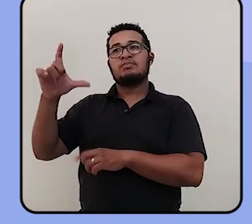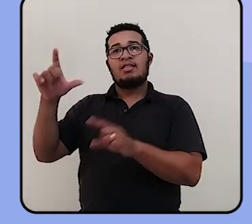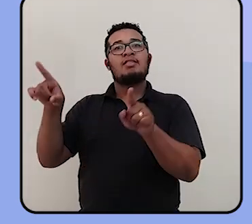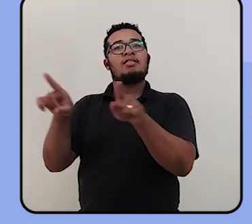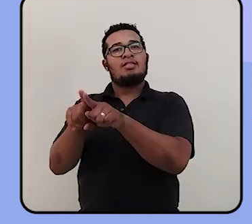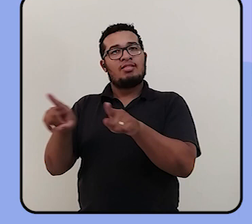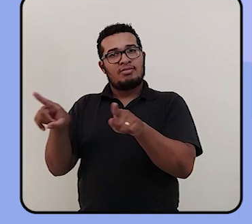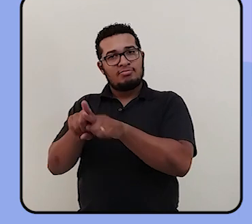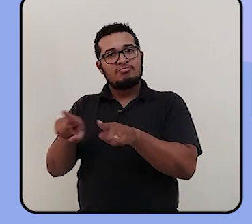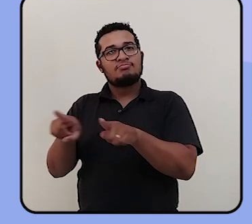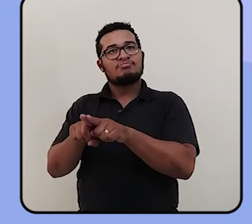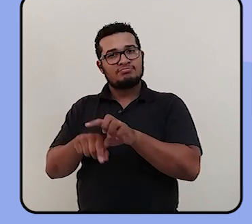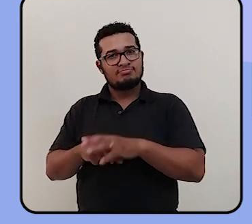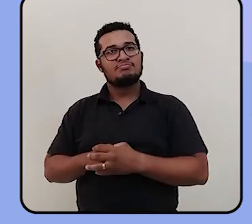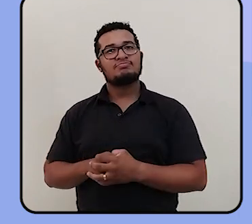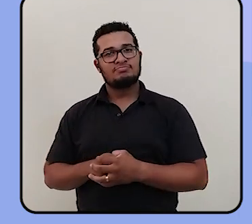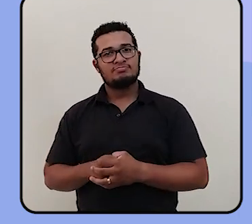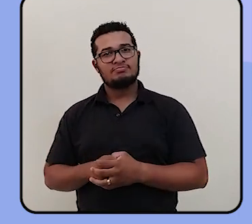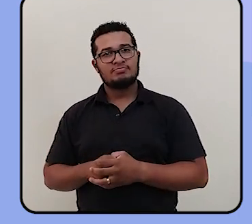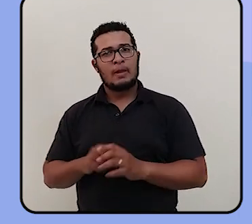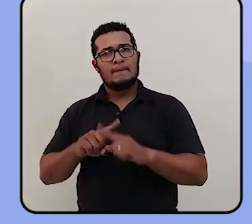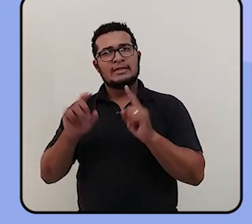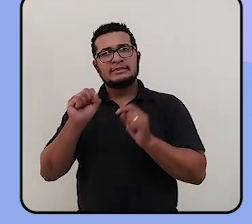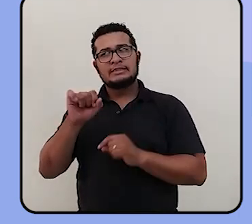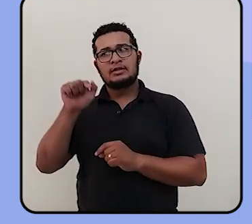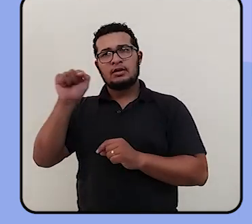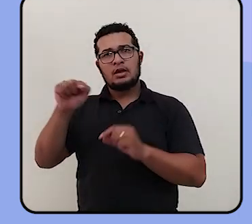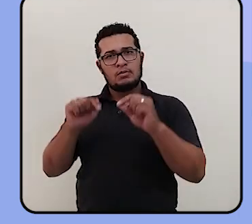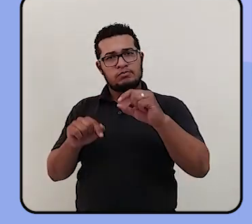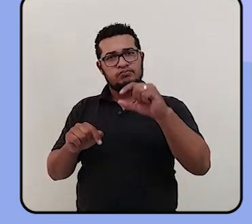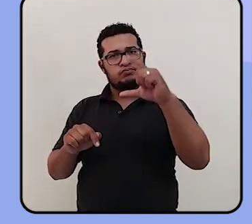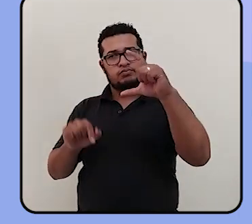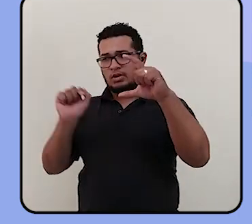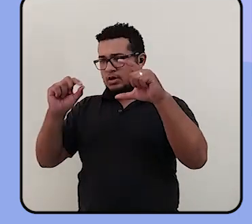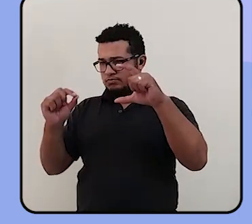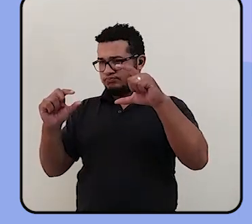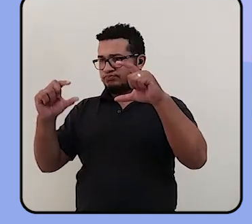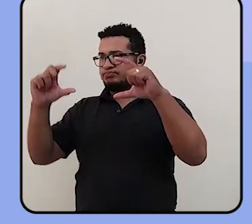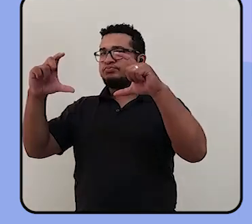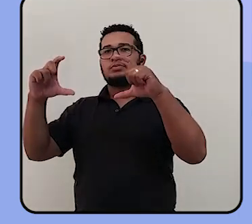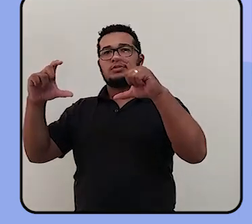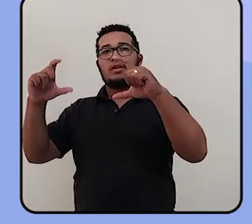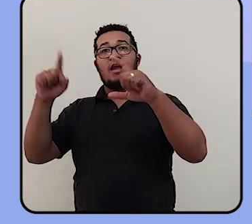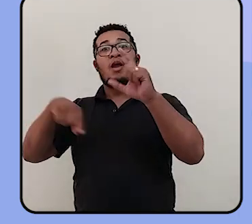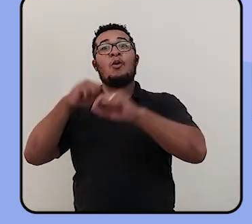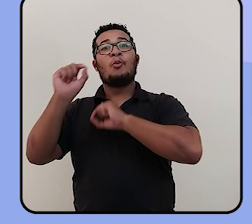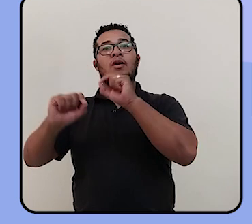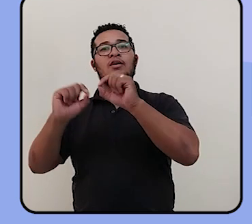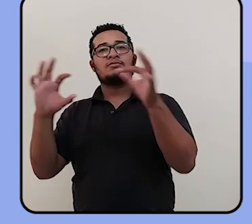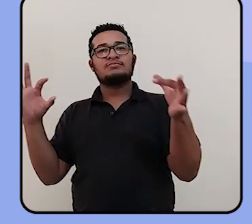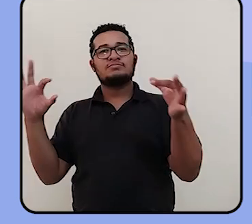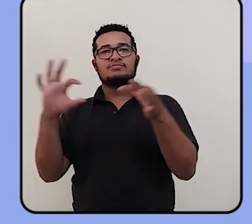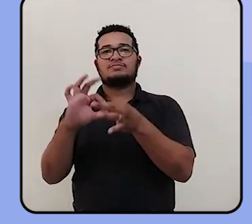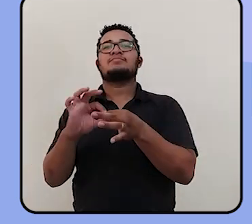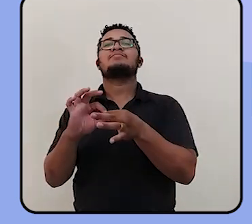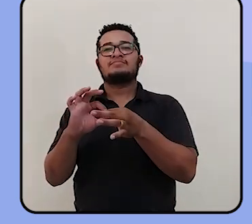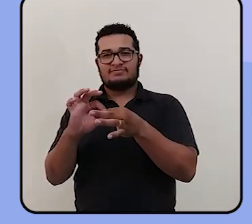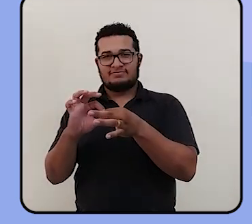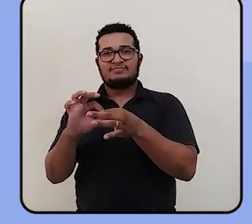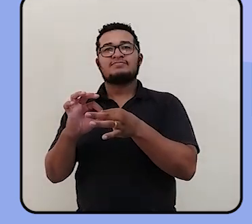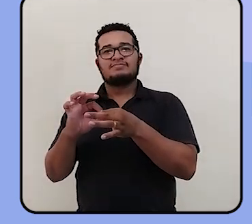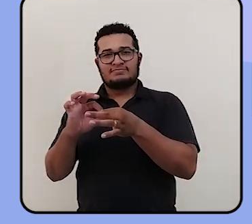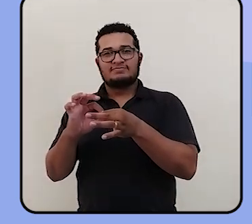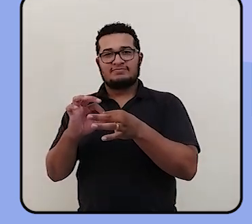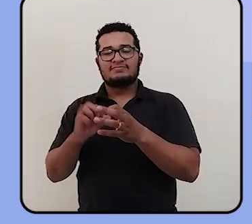de peças também está aumentando. Se uma quantidade aumentou, a outra quantidade também aumentou, nós temos